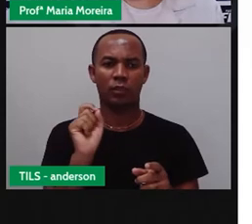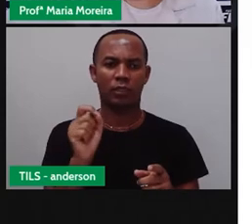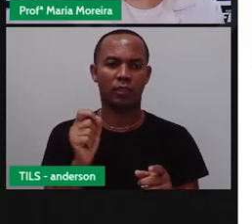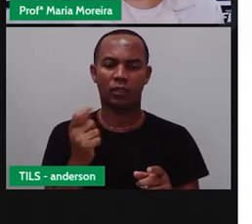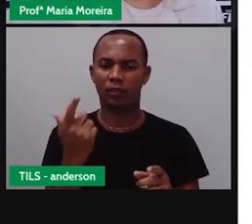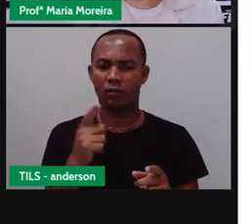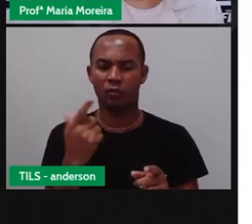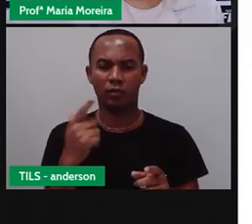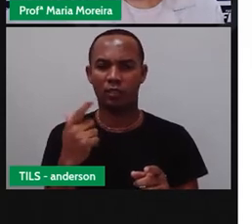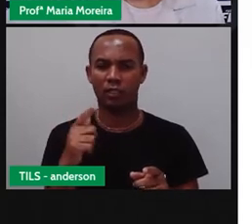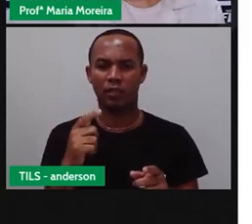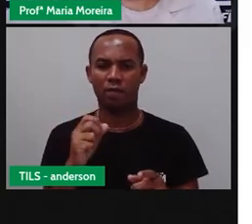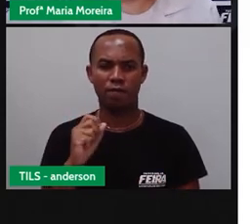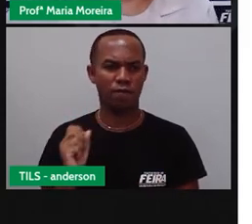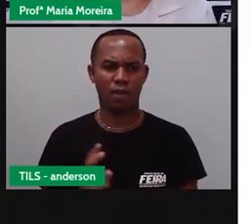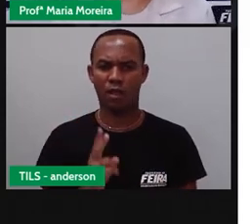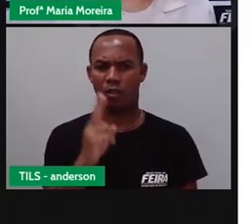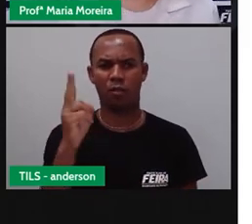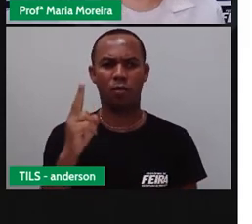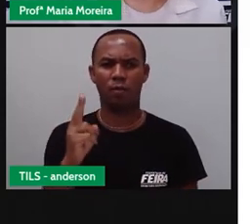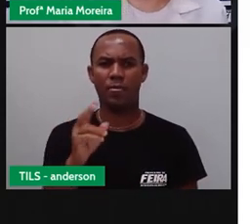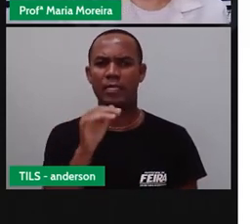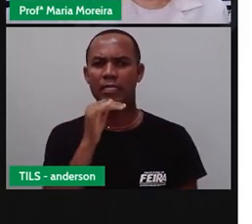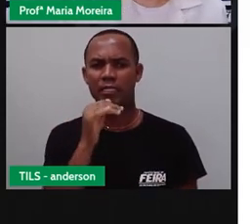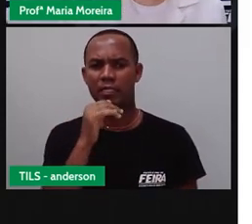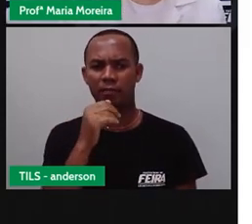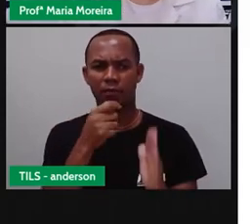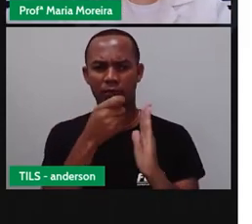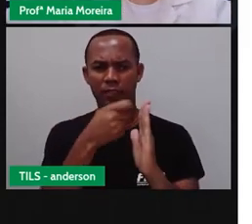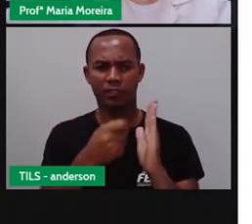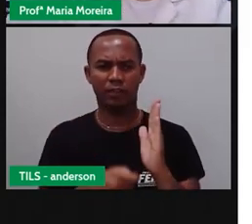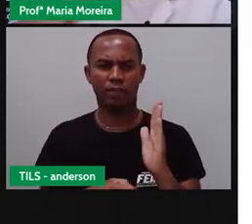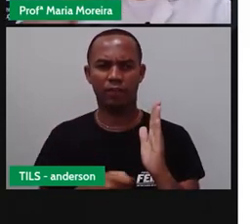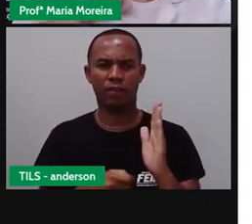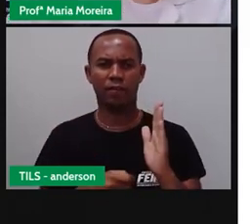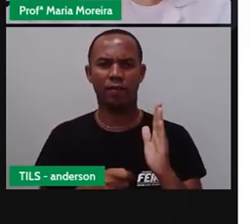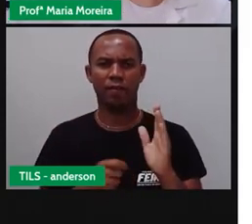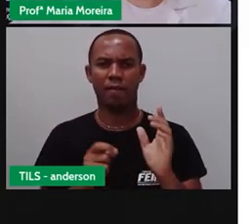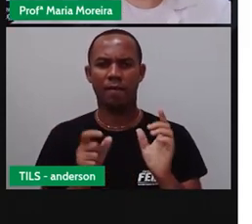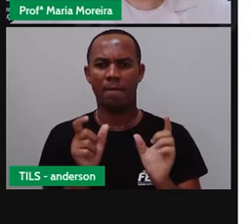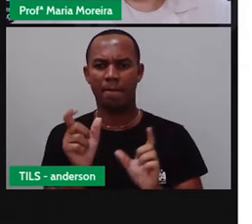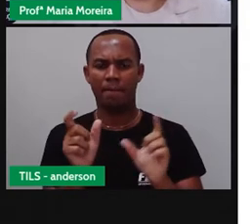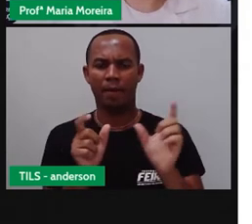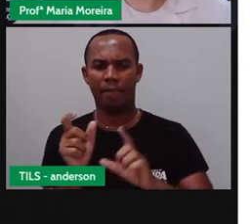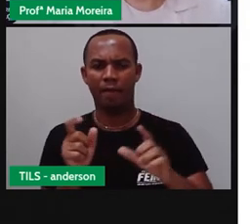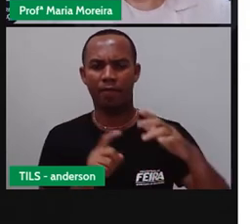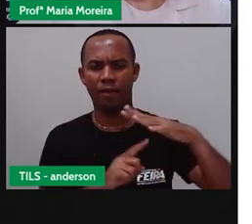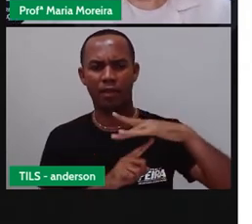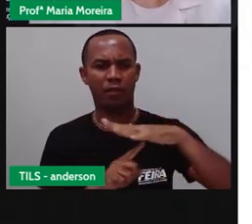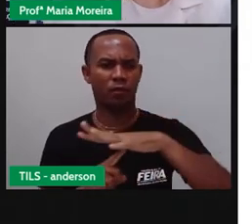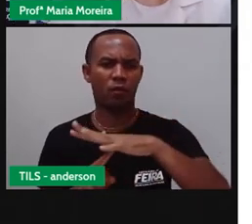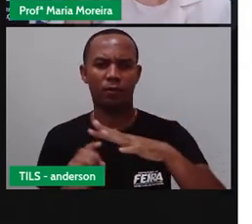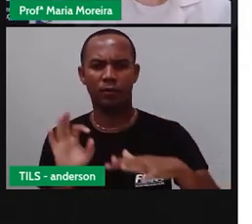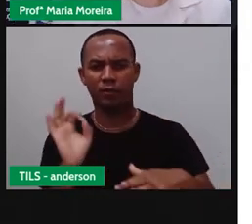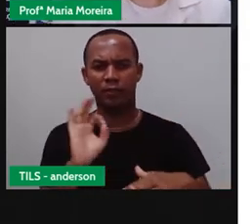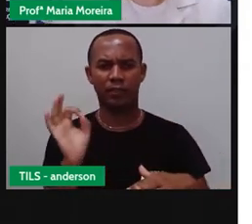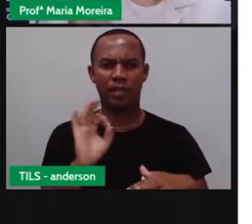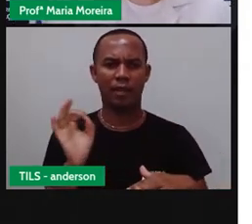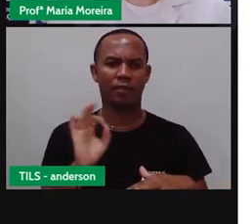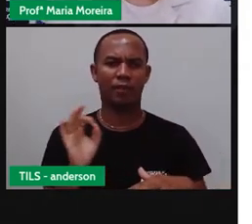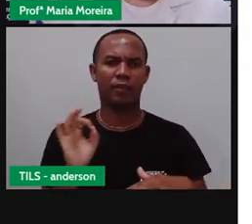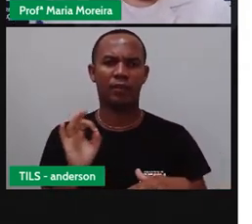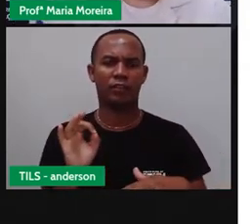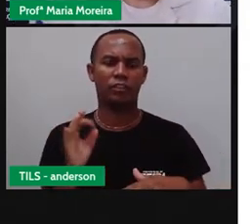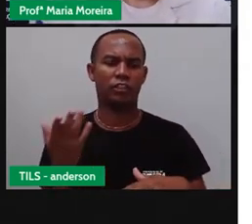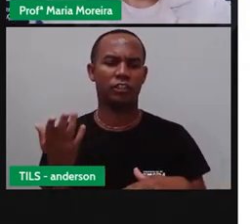ela não tem nenhum valor que a gente escrever a palavra helicóptero Sem largar a palavra vai estar certa e a palavra